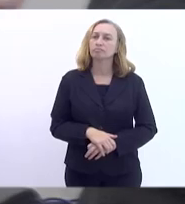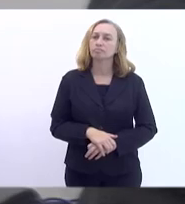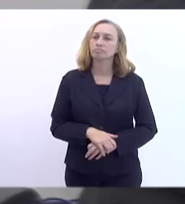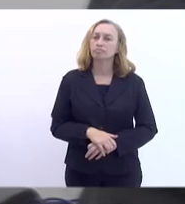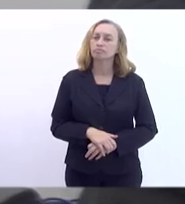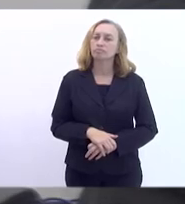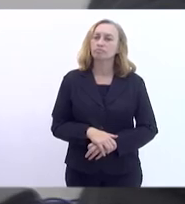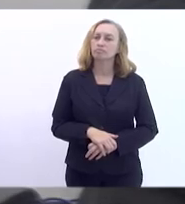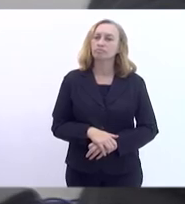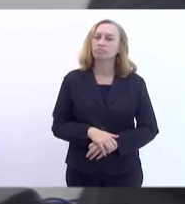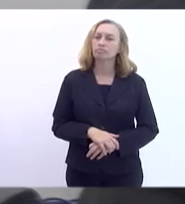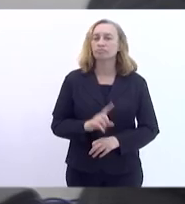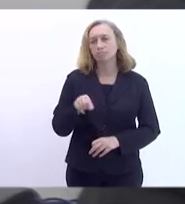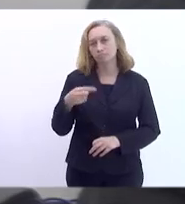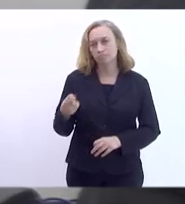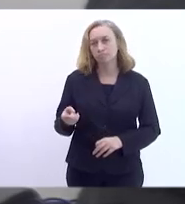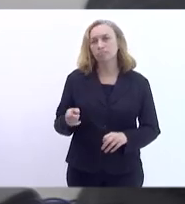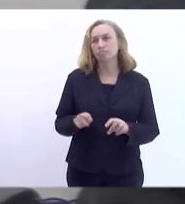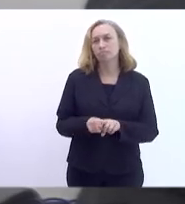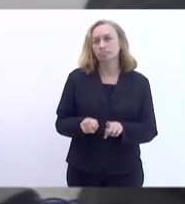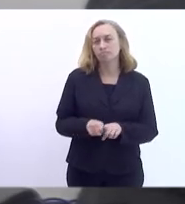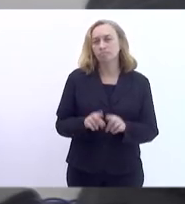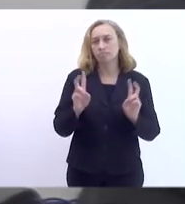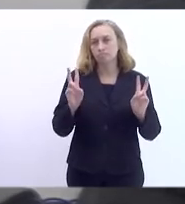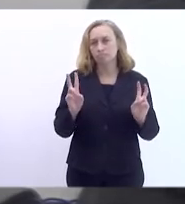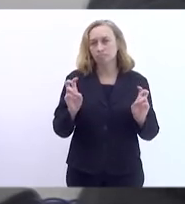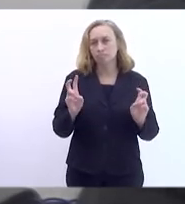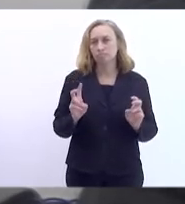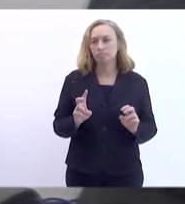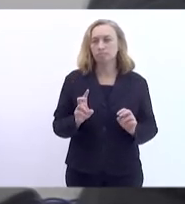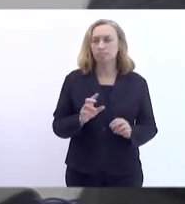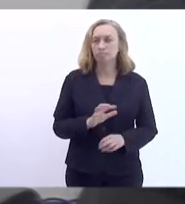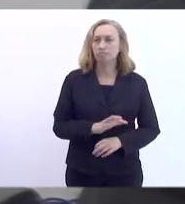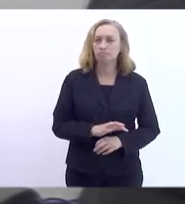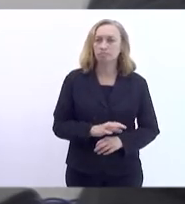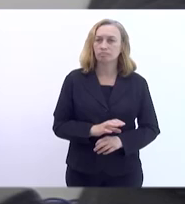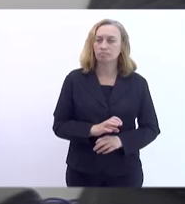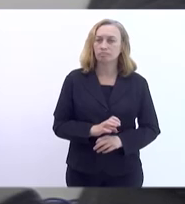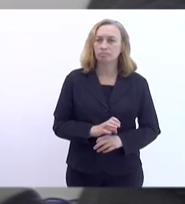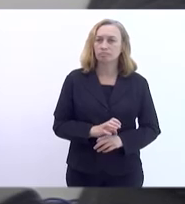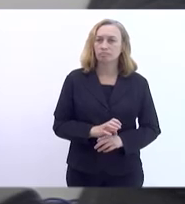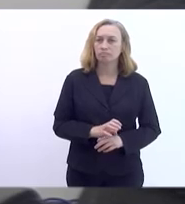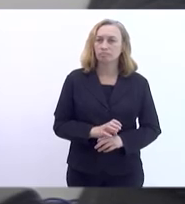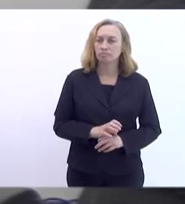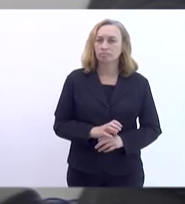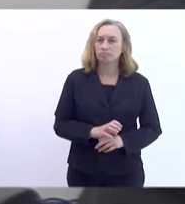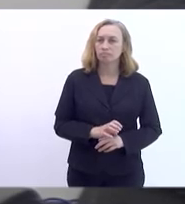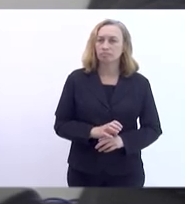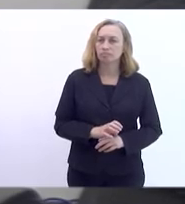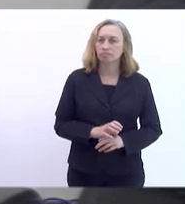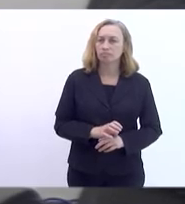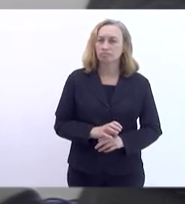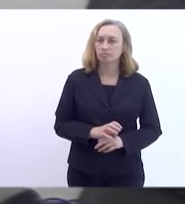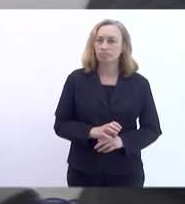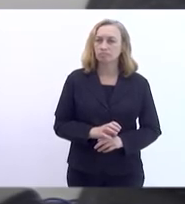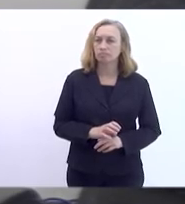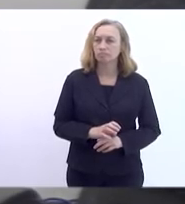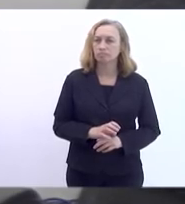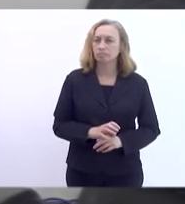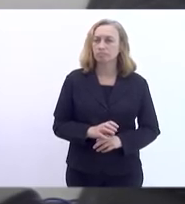ir aí no outro aspecto O Fantasma da Exatus se Ressurge é